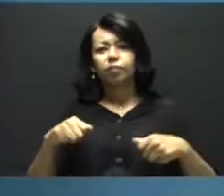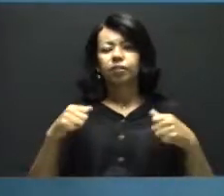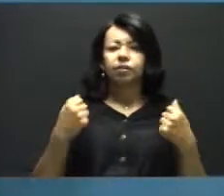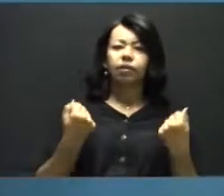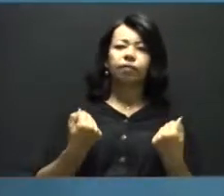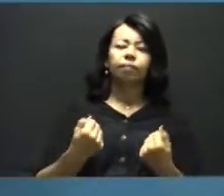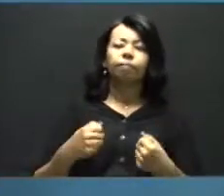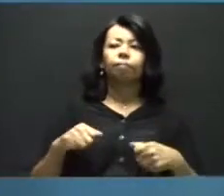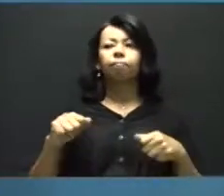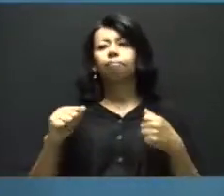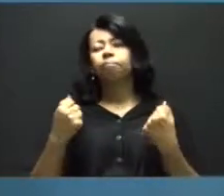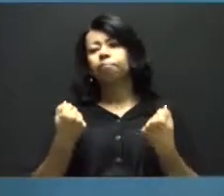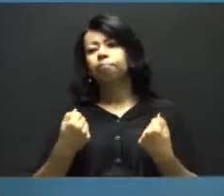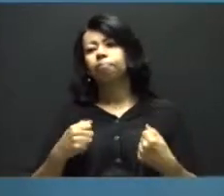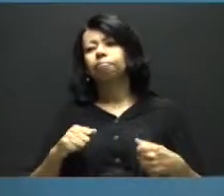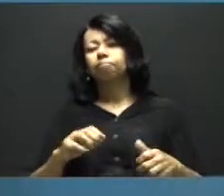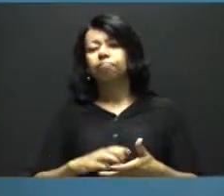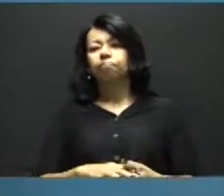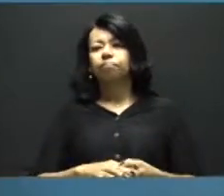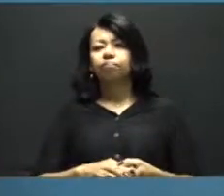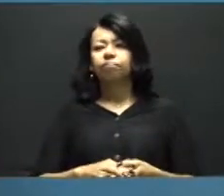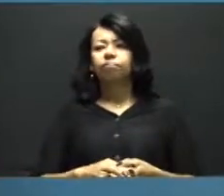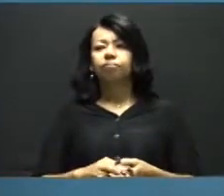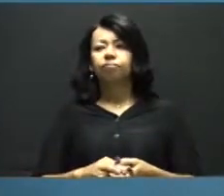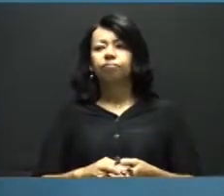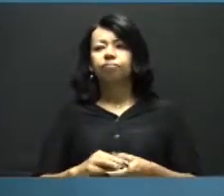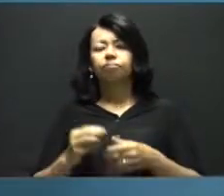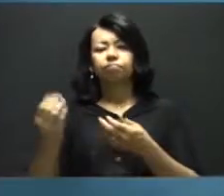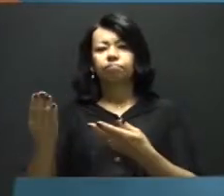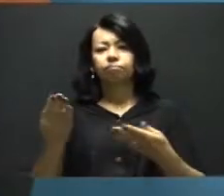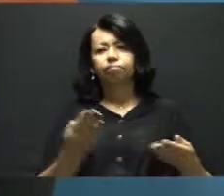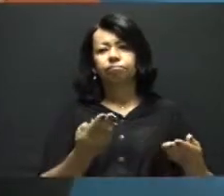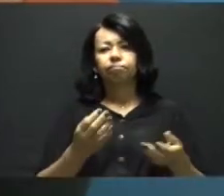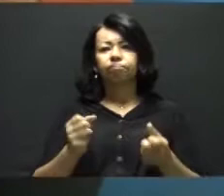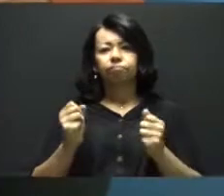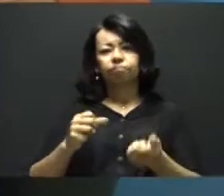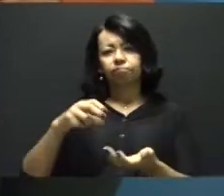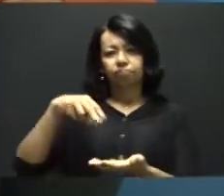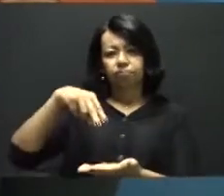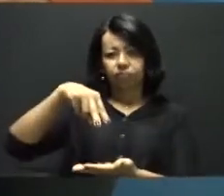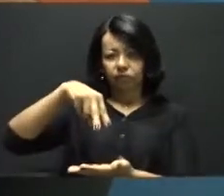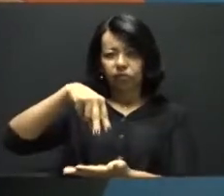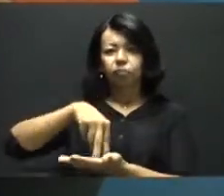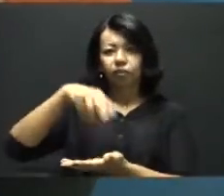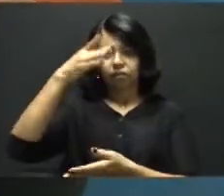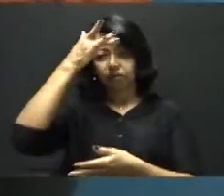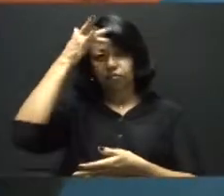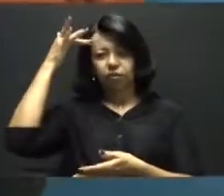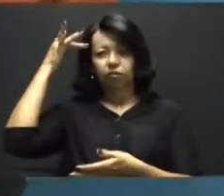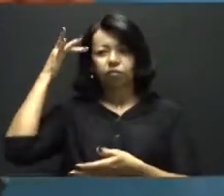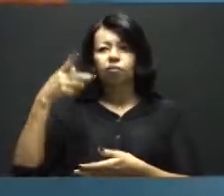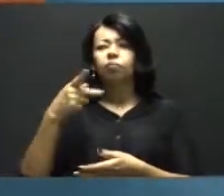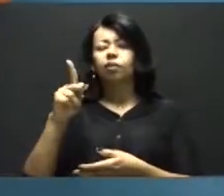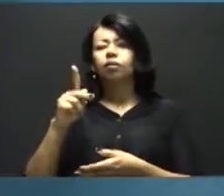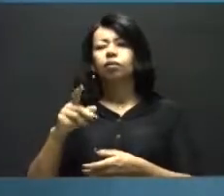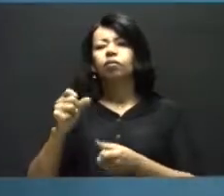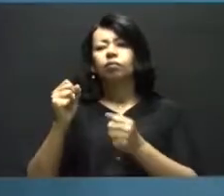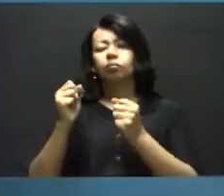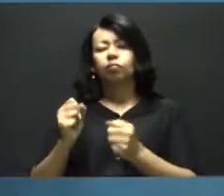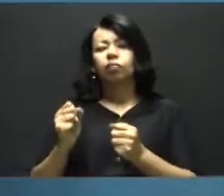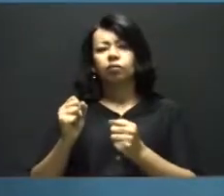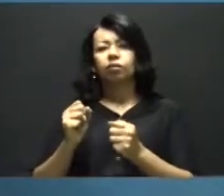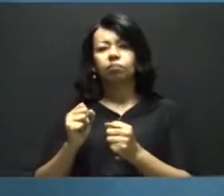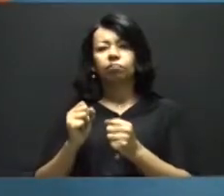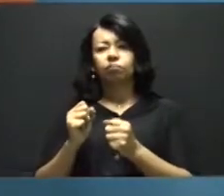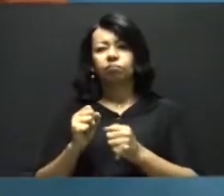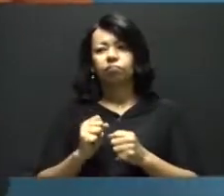convido a todos os que puderem ficar de pé neste momento é que você pode possa ser fechar